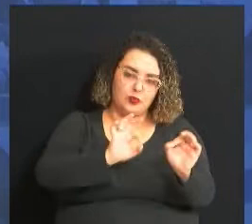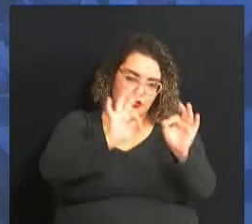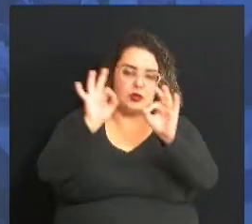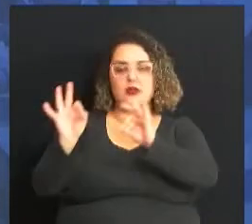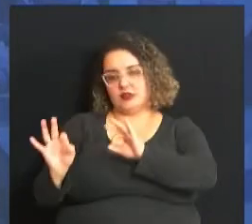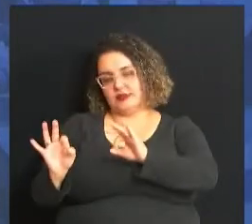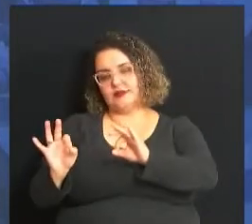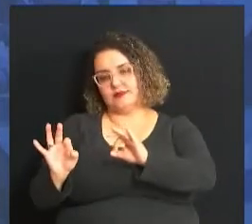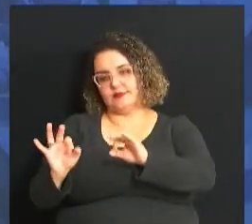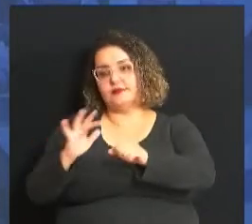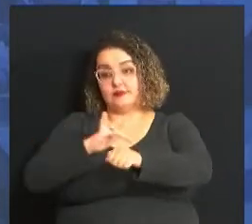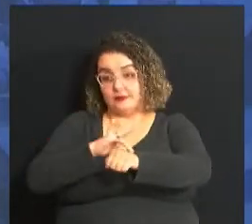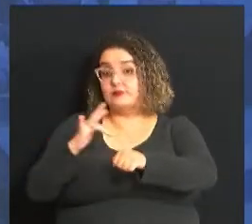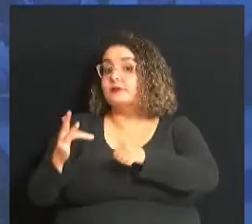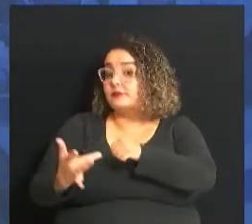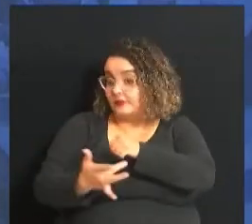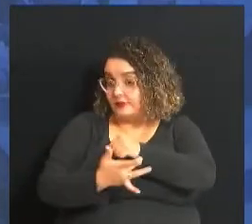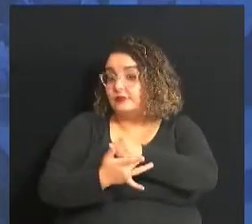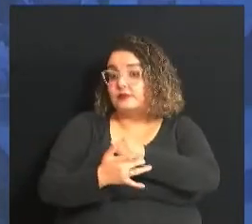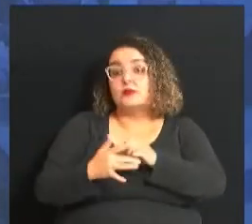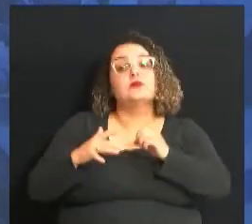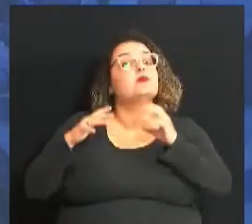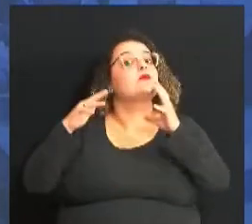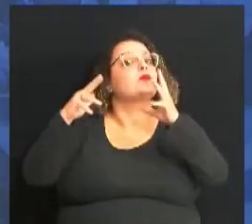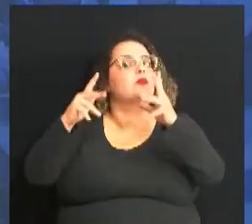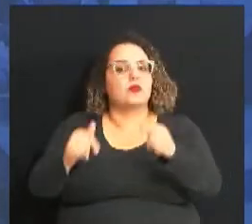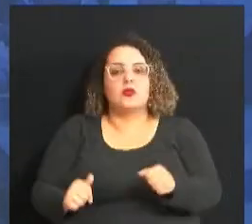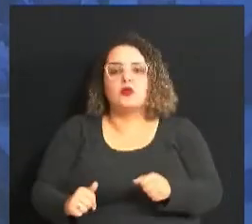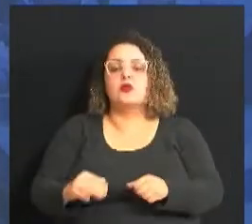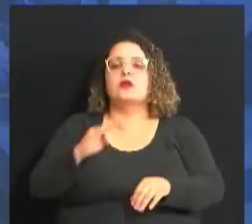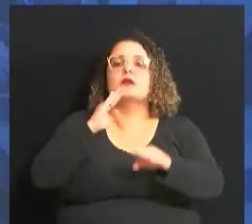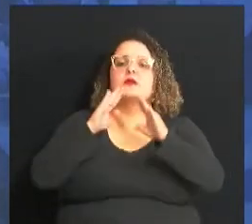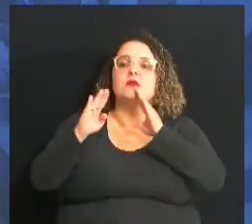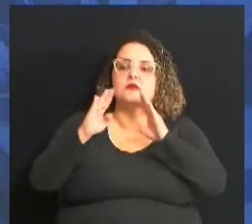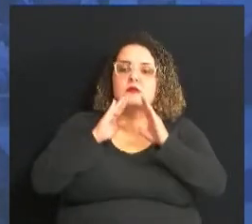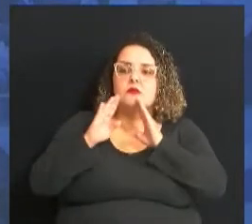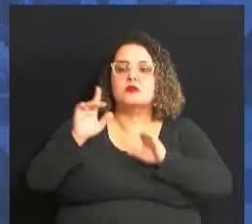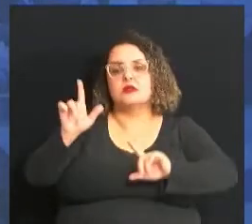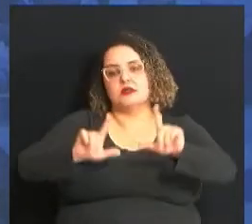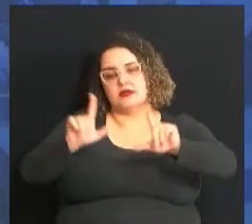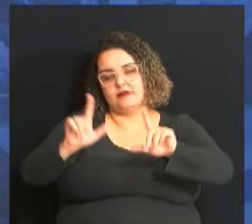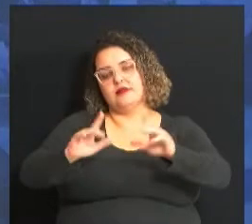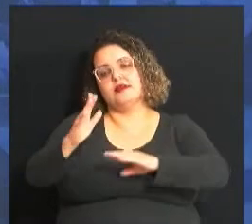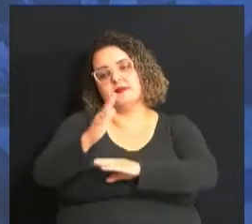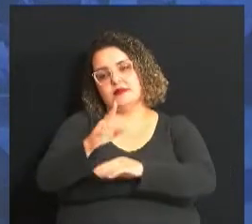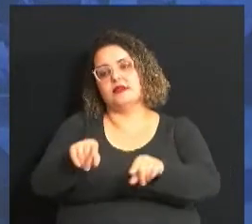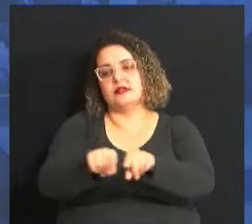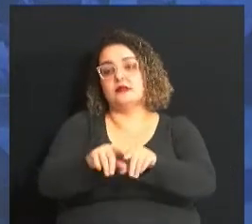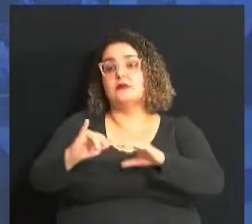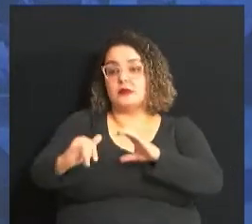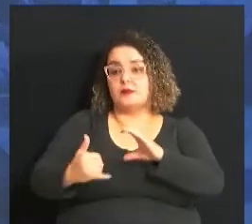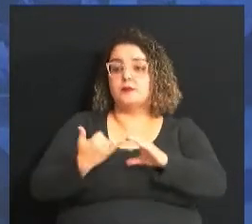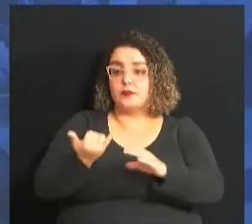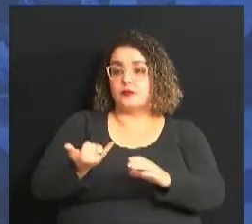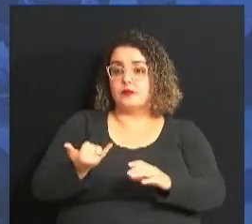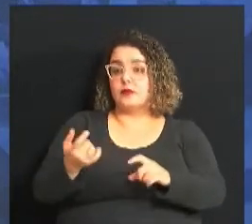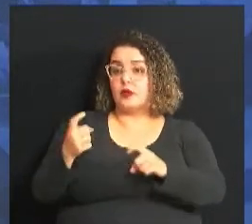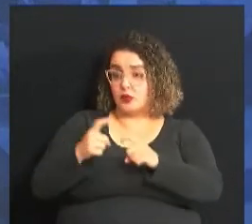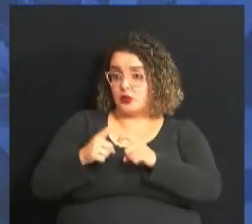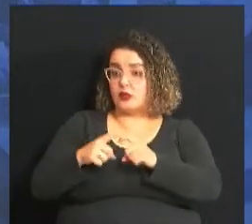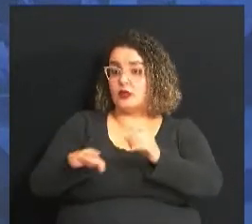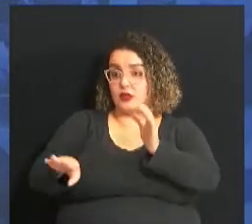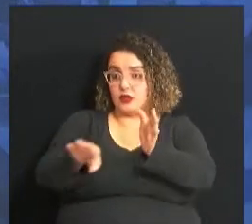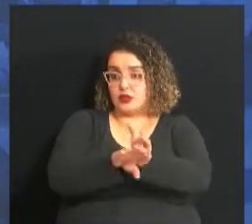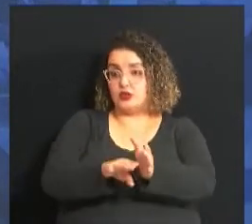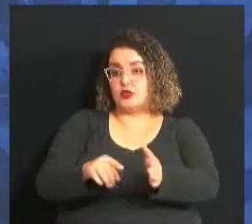redes sociais. A gente está transmitindo tudo no Facebook da TV Câmara Campinas e também no nosso YouTube. Doutor, chegou uma pergunta